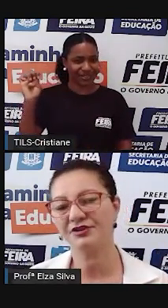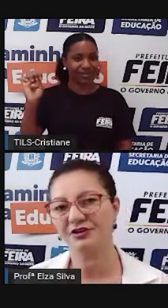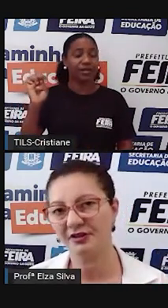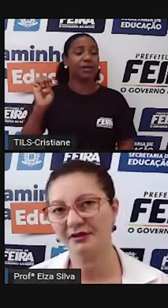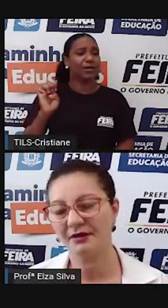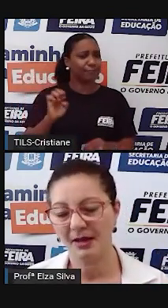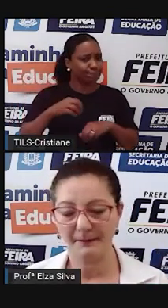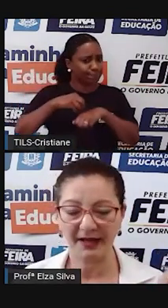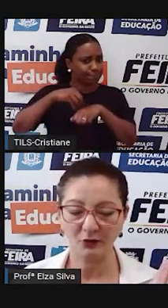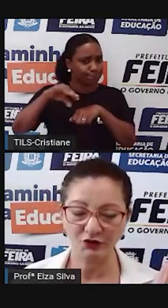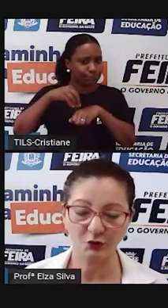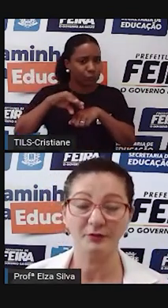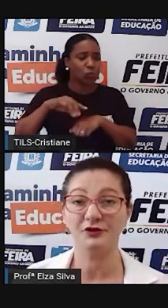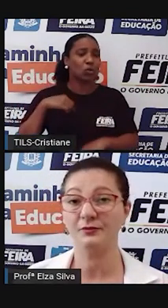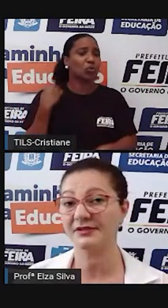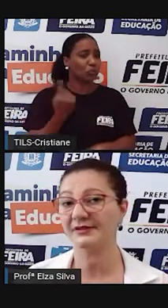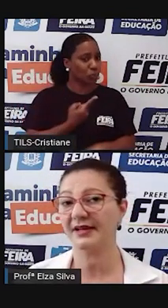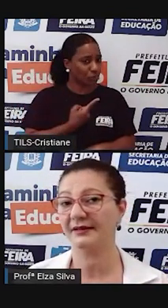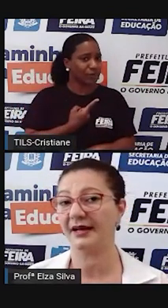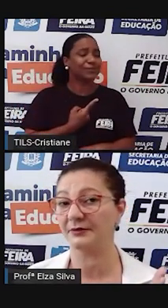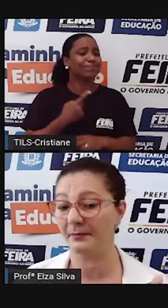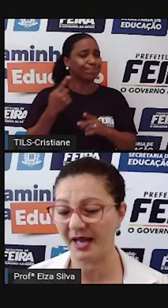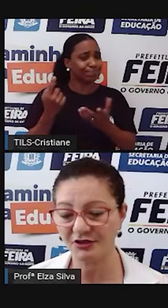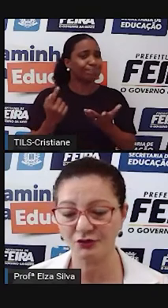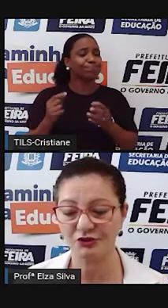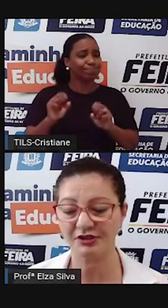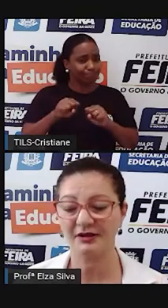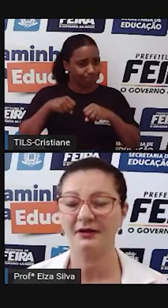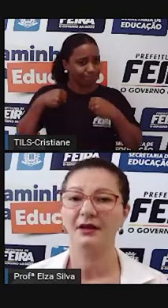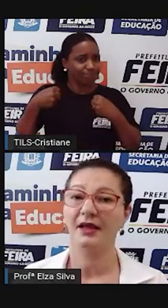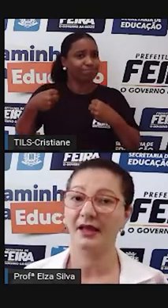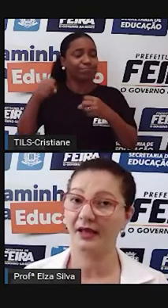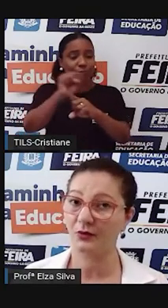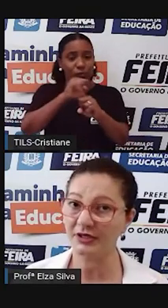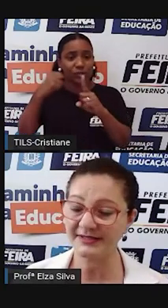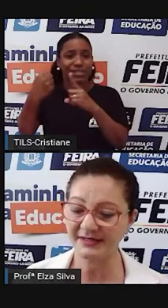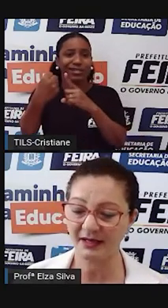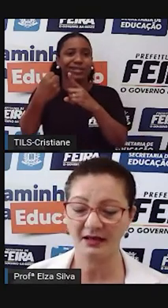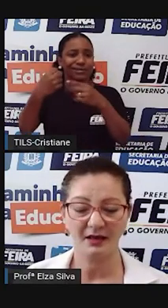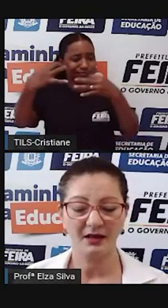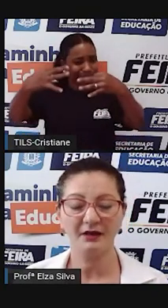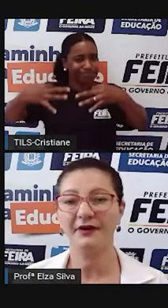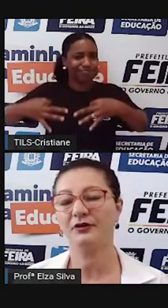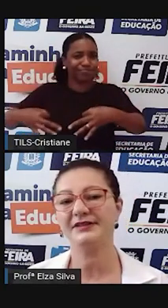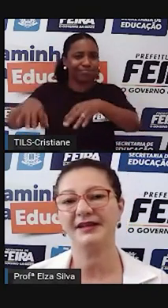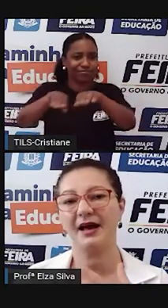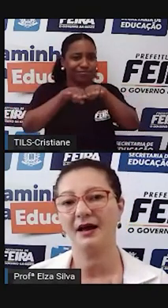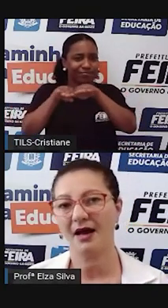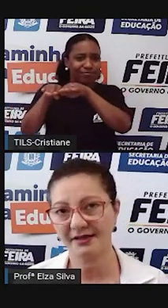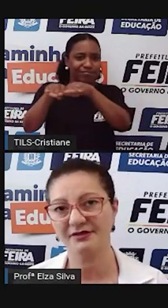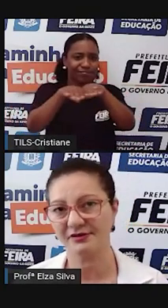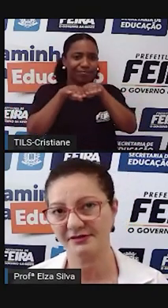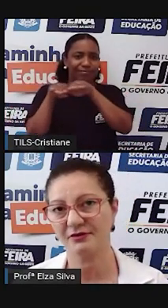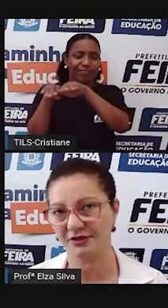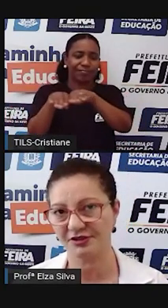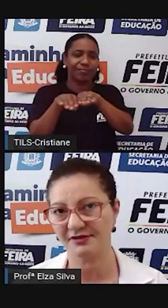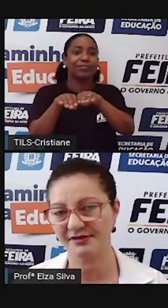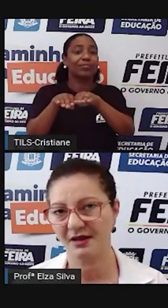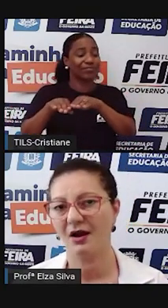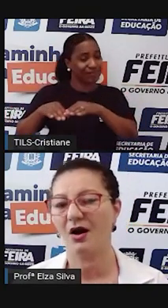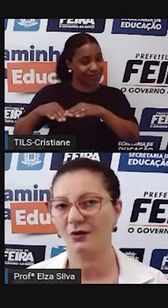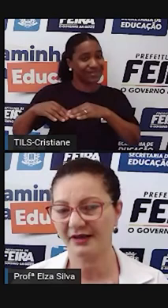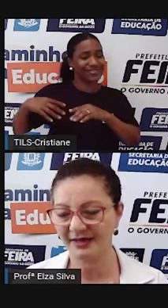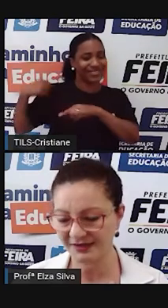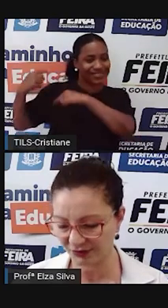de partida para construirmos uma sociedade mais justa é reconhecer e valorizar as nossas